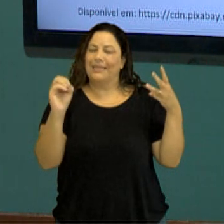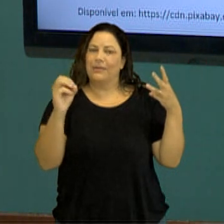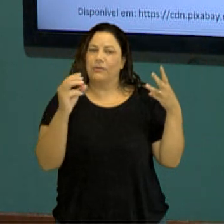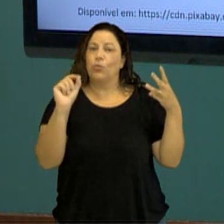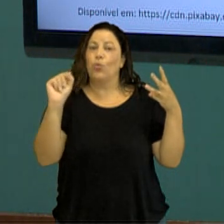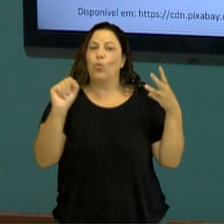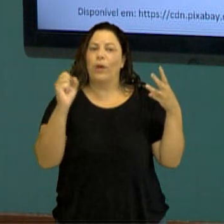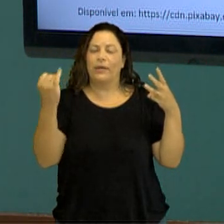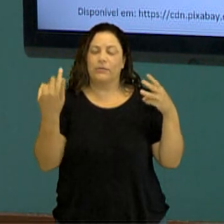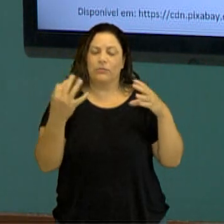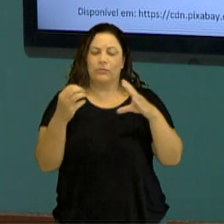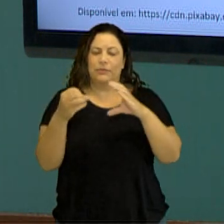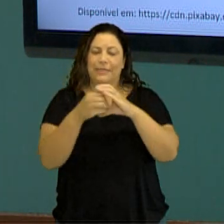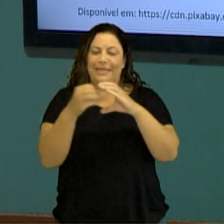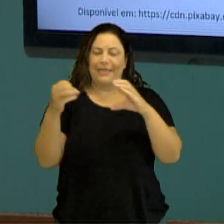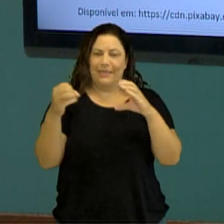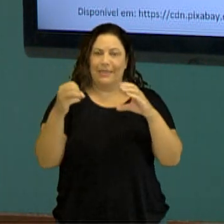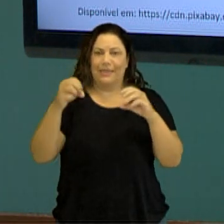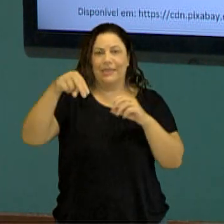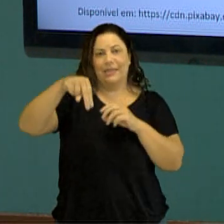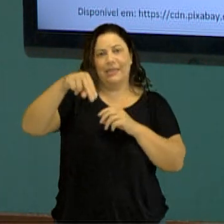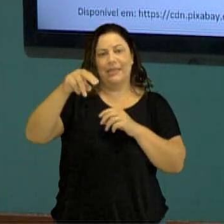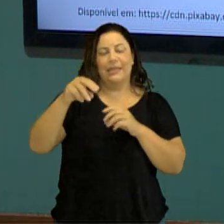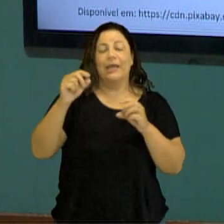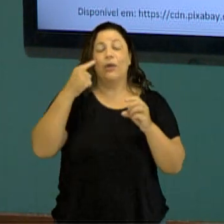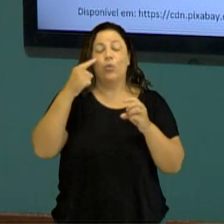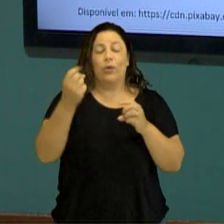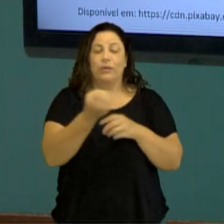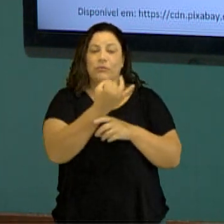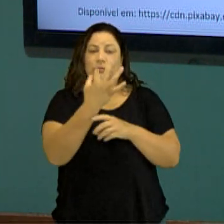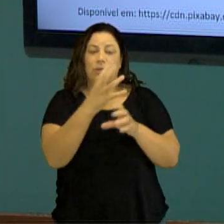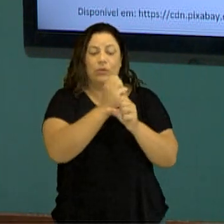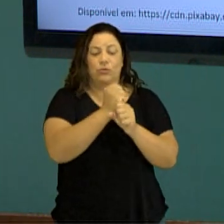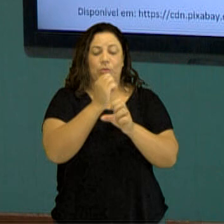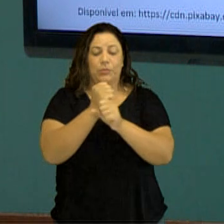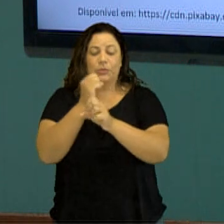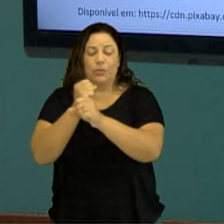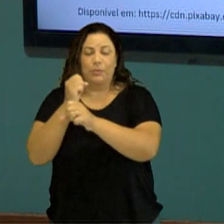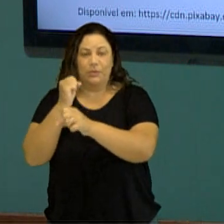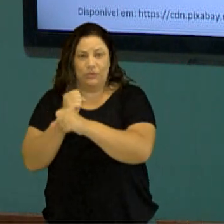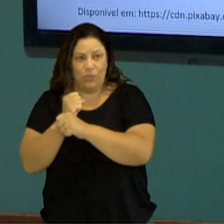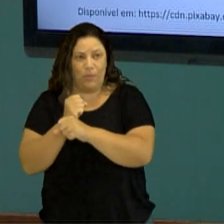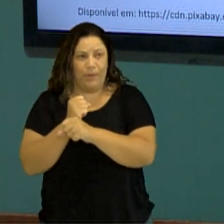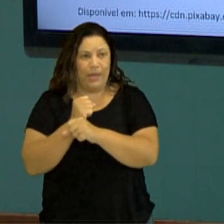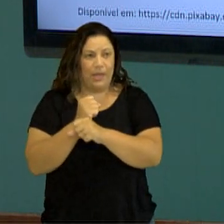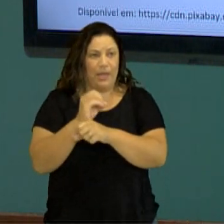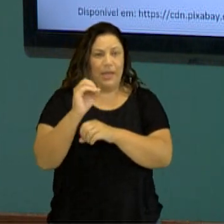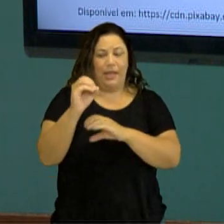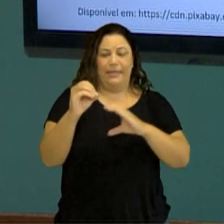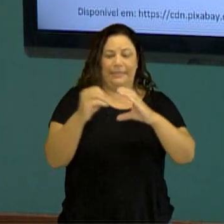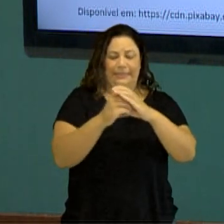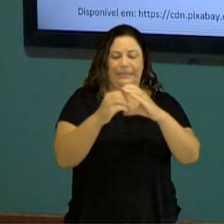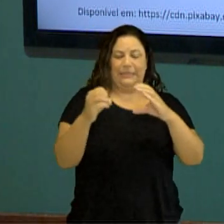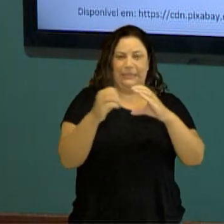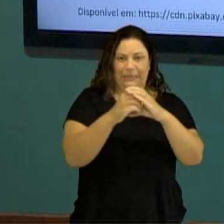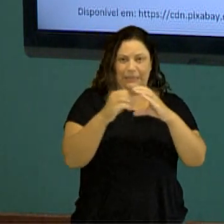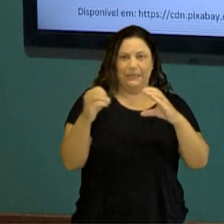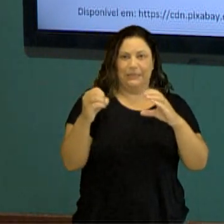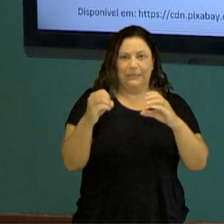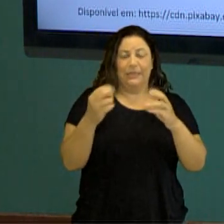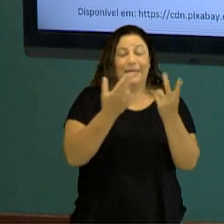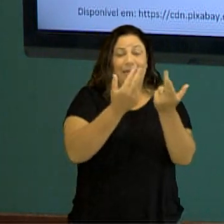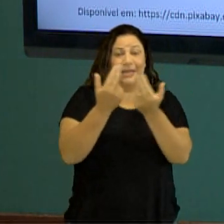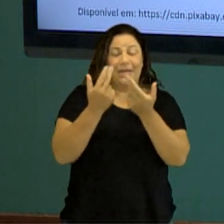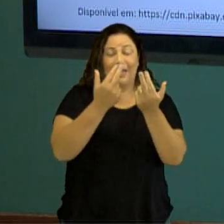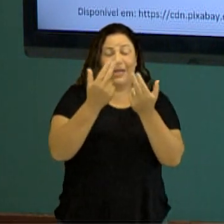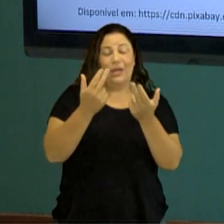a 6. Esse átomo, então, ele tem massa atômica igual a 6. Tá bom? Agora nós vamos